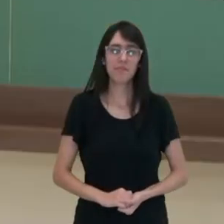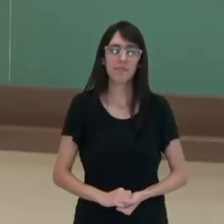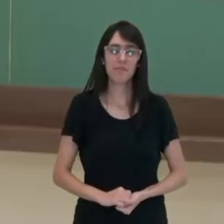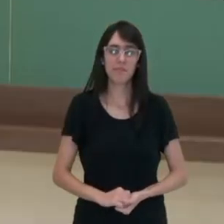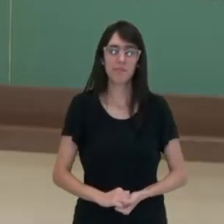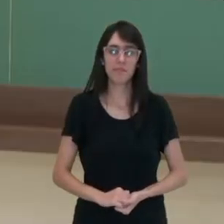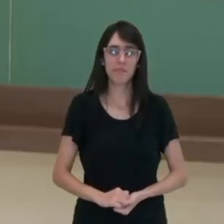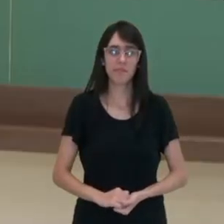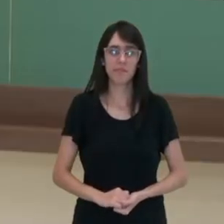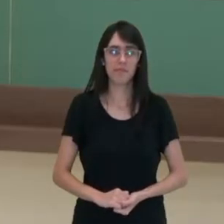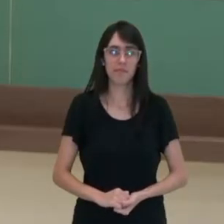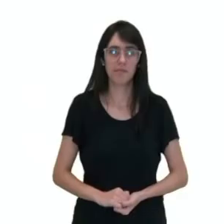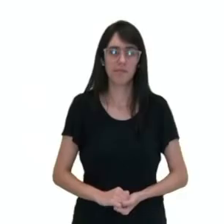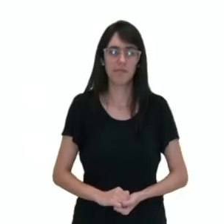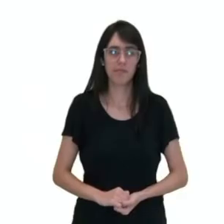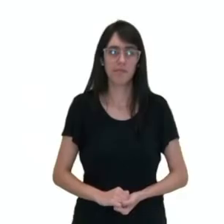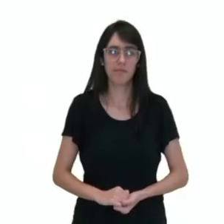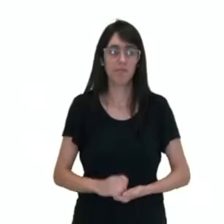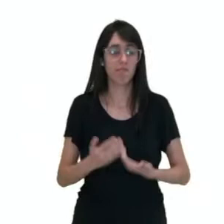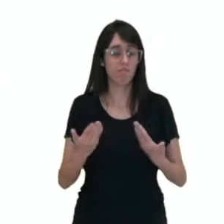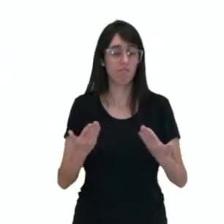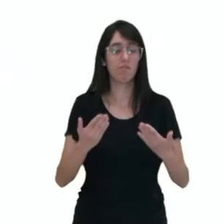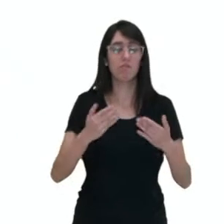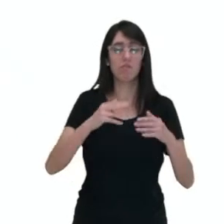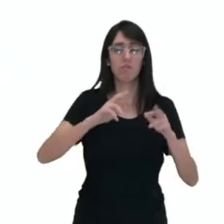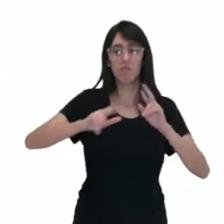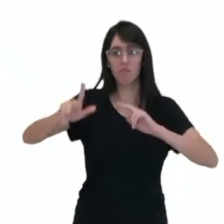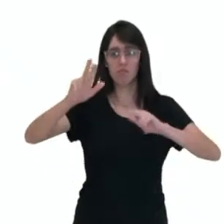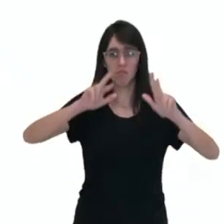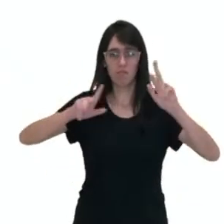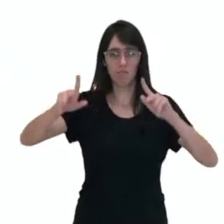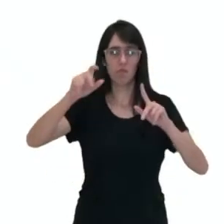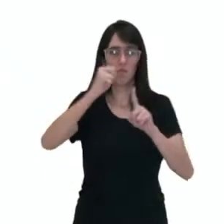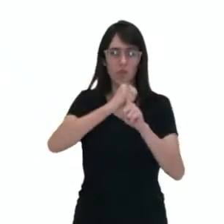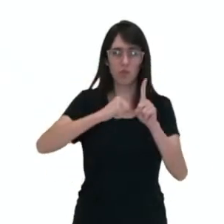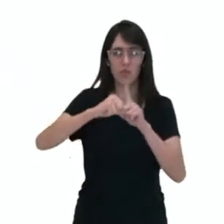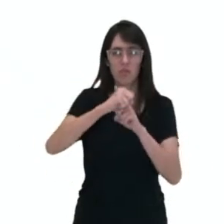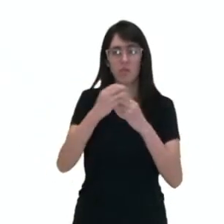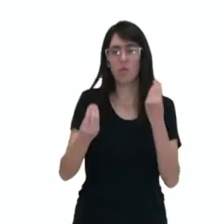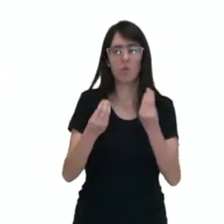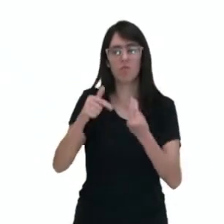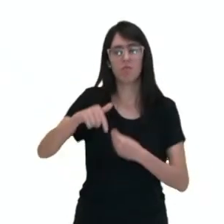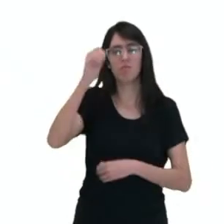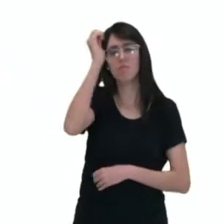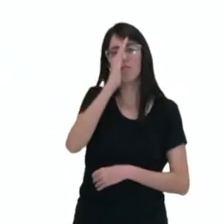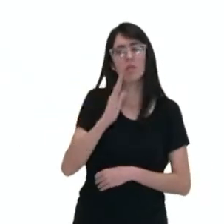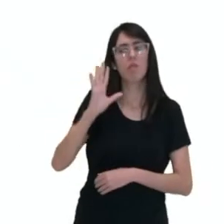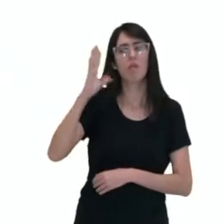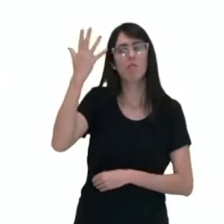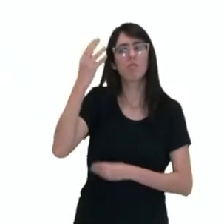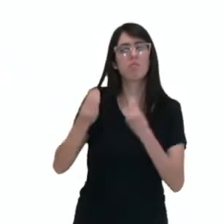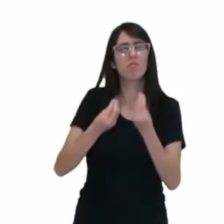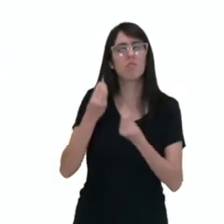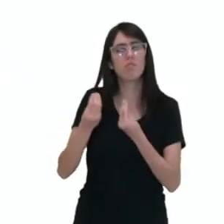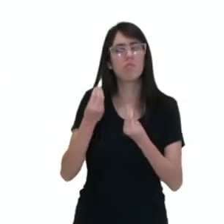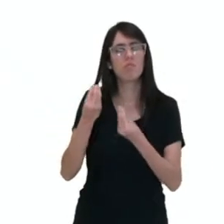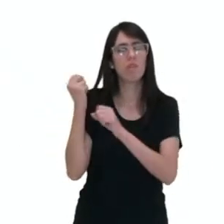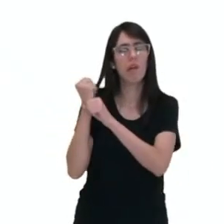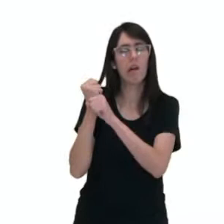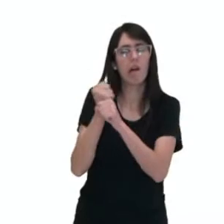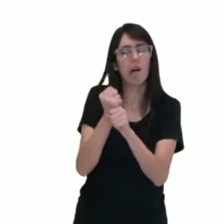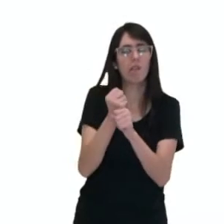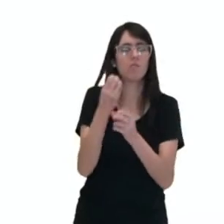Então, a reprodução da desigualdade social, né? Como que o nosso país ele vem reproduzindo desigualdades ao longo das